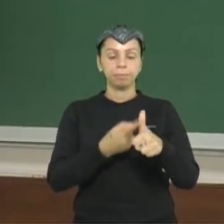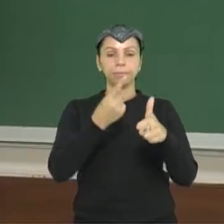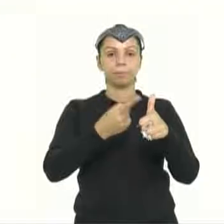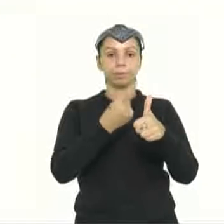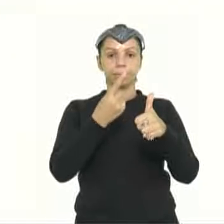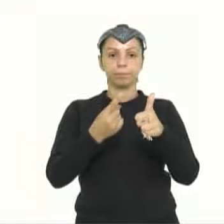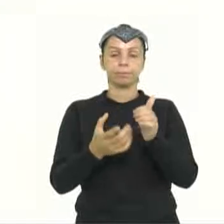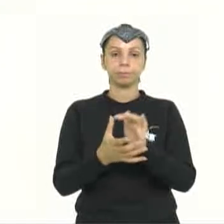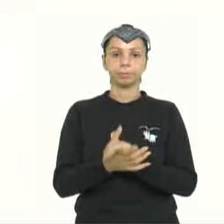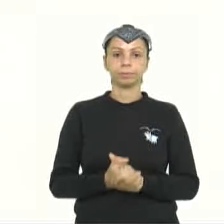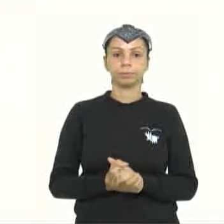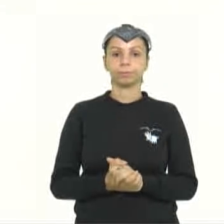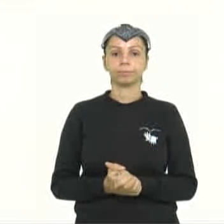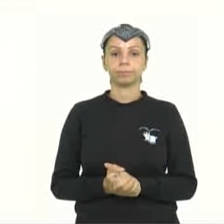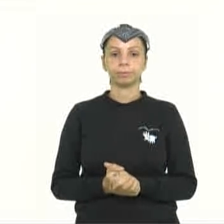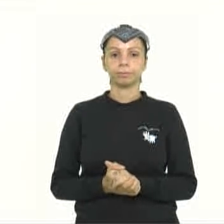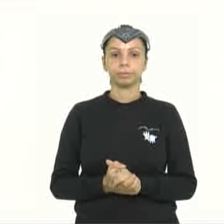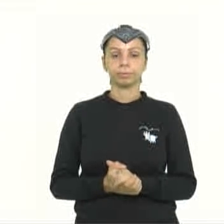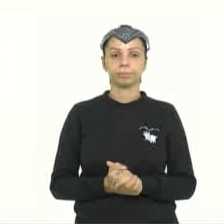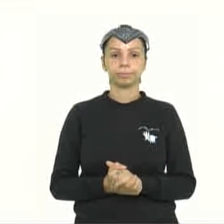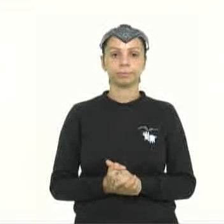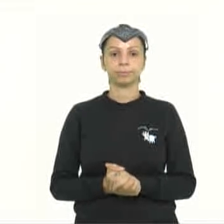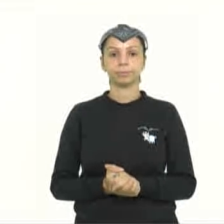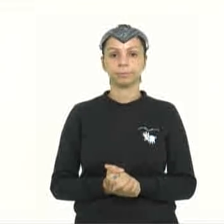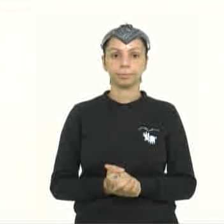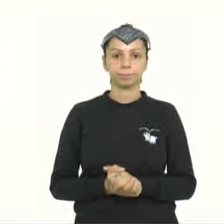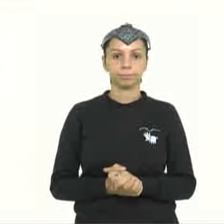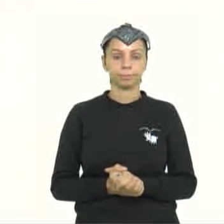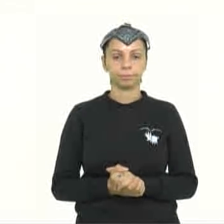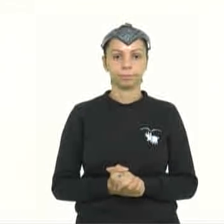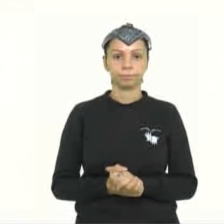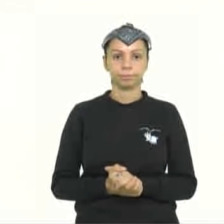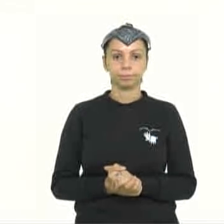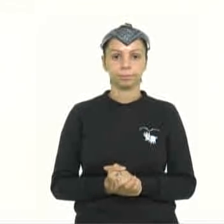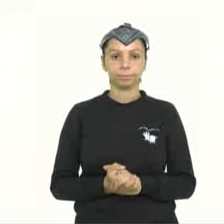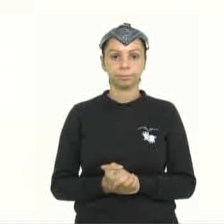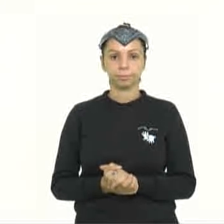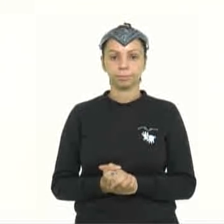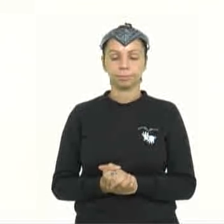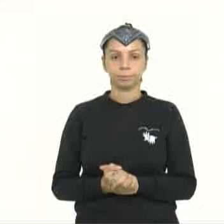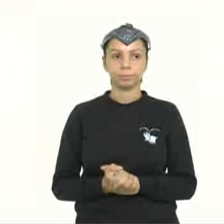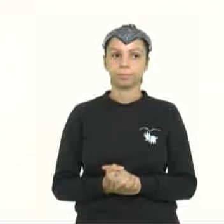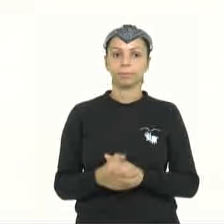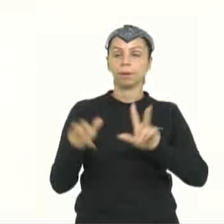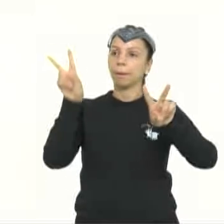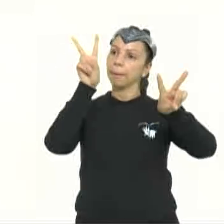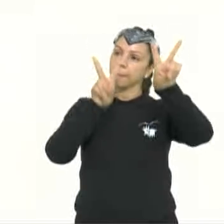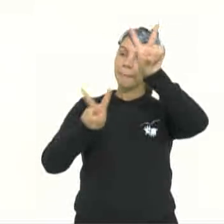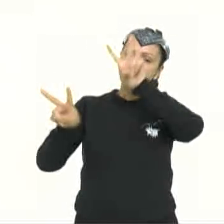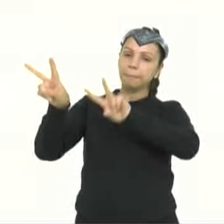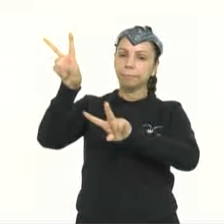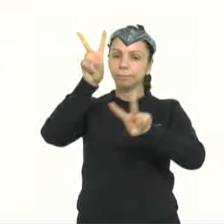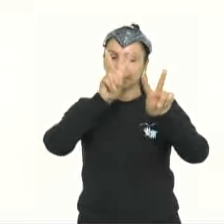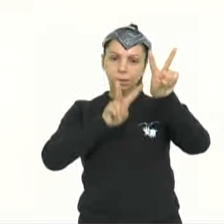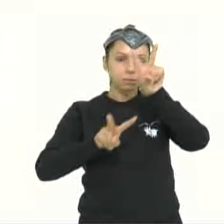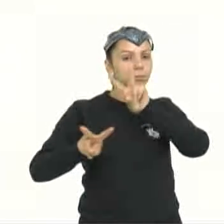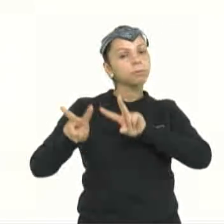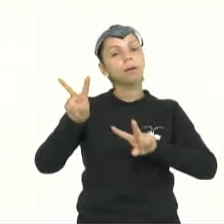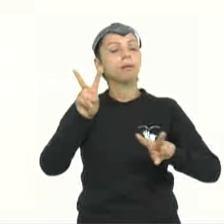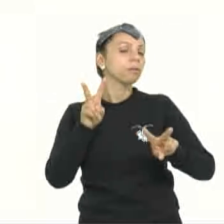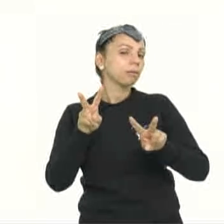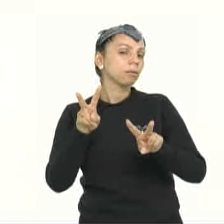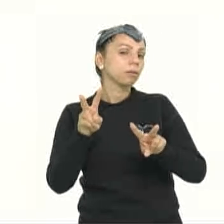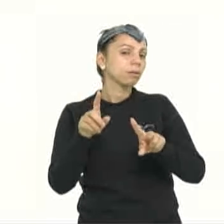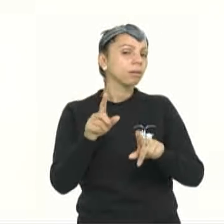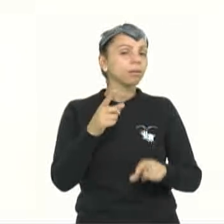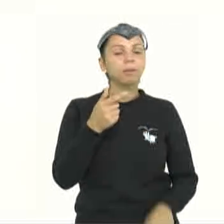The Green Arrow Characteristics. Então, vamos lá. Observe o Green Arrow.